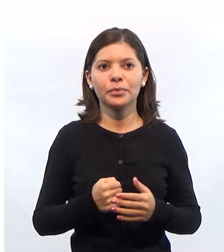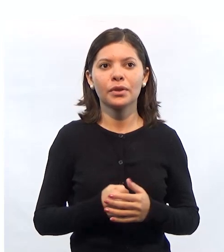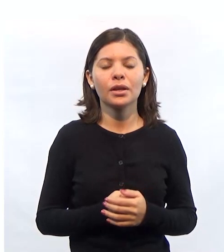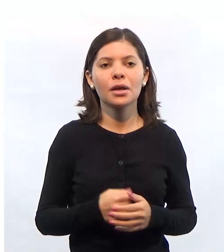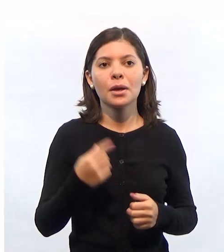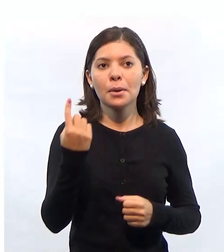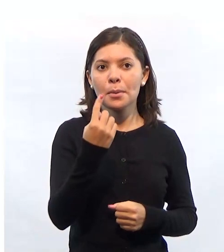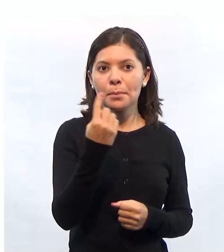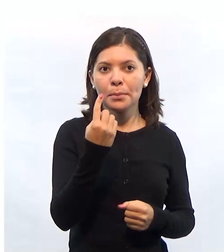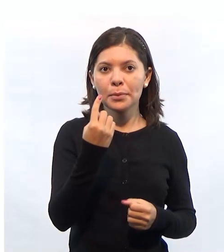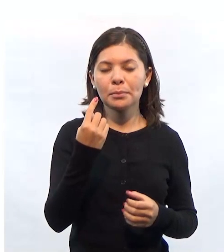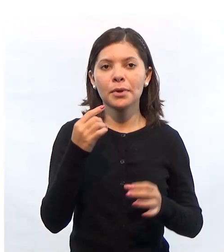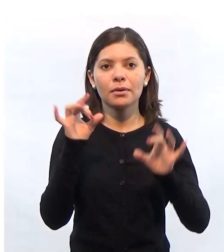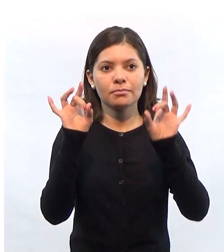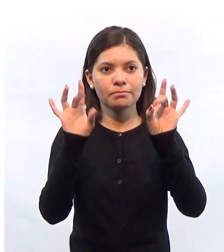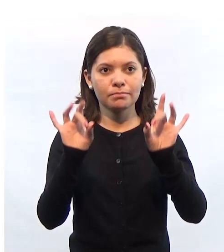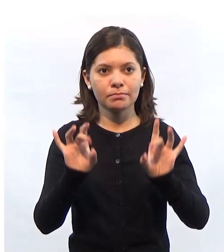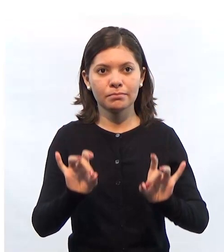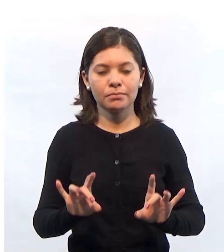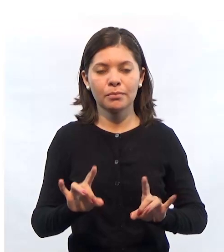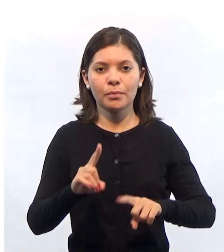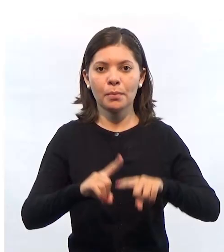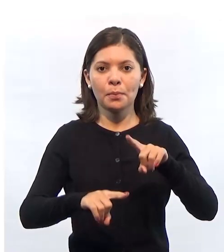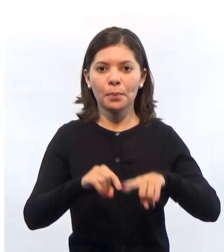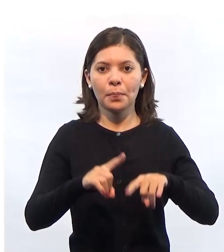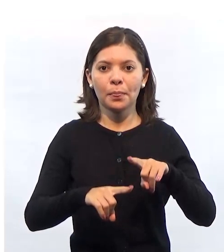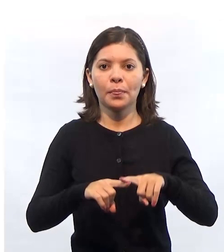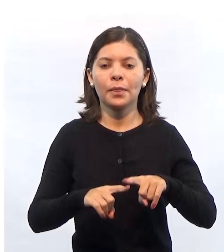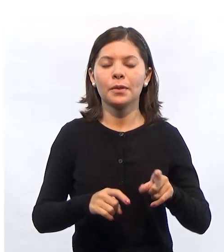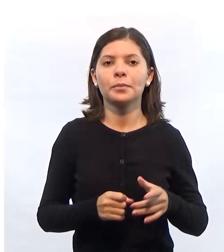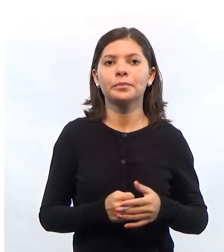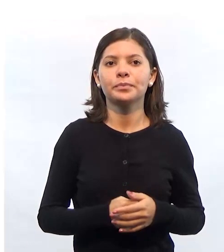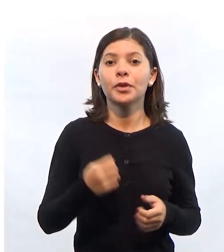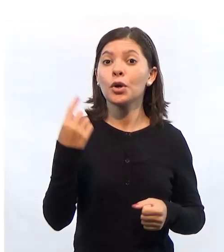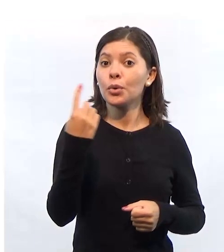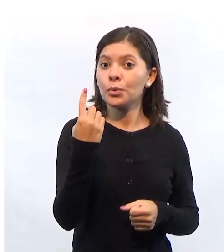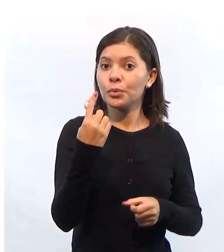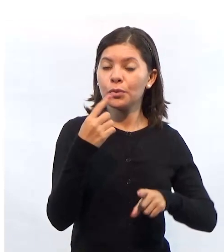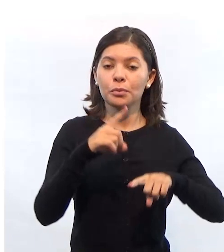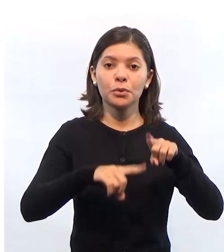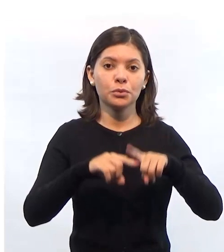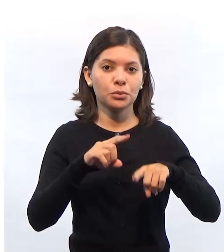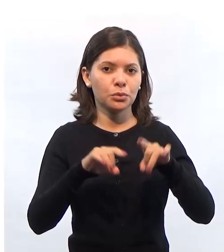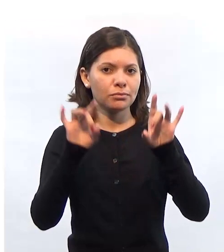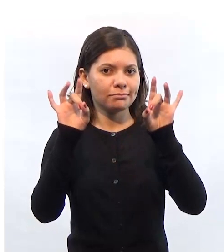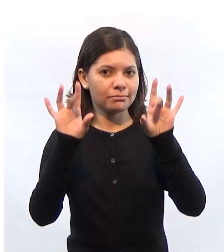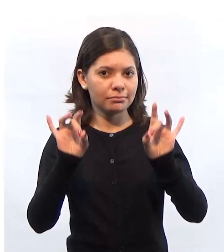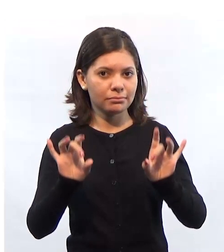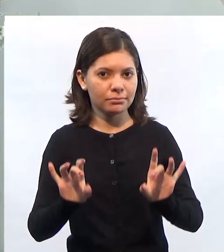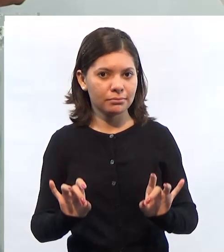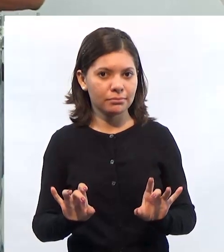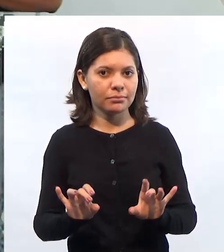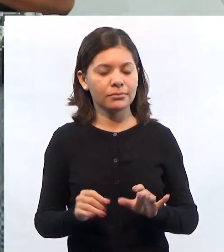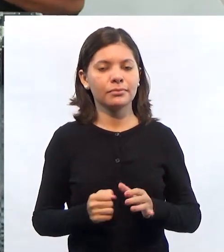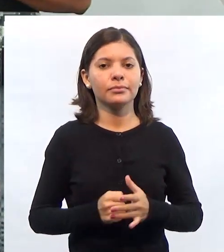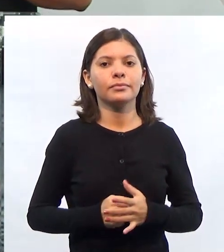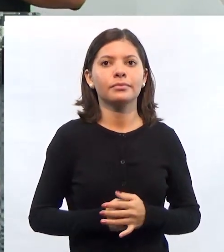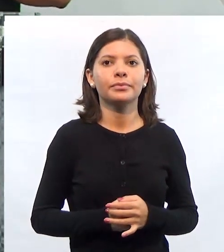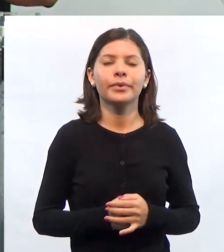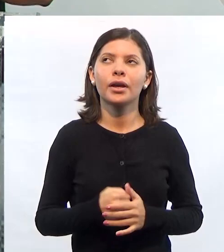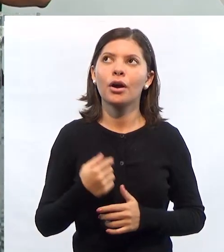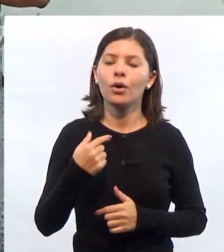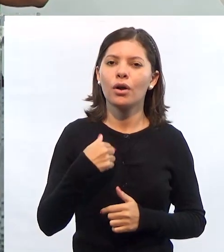primeiro adequação as especificações um produto ele tem uma especificação